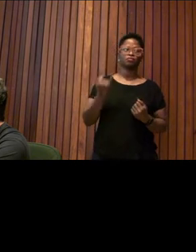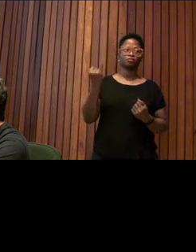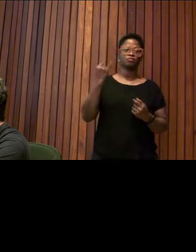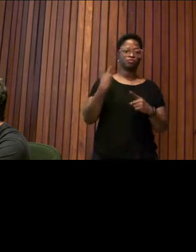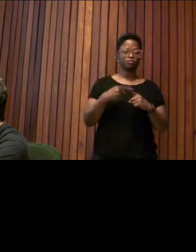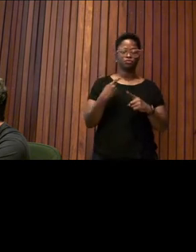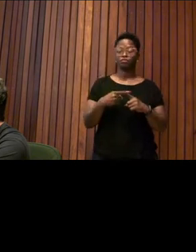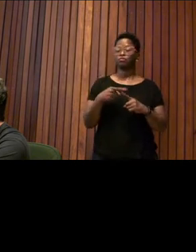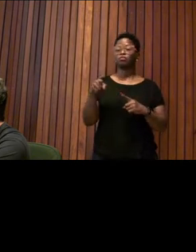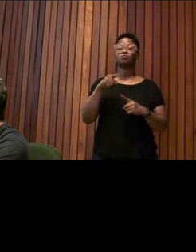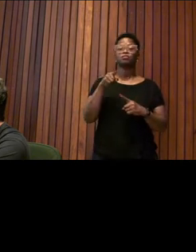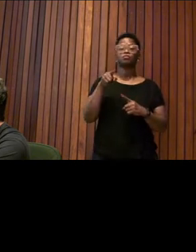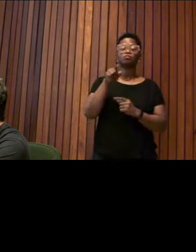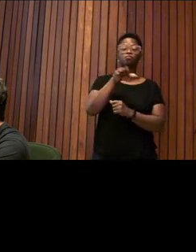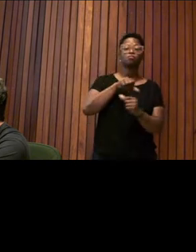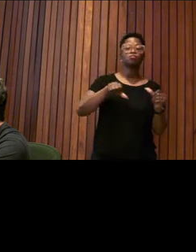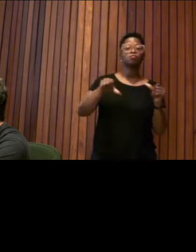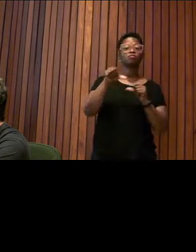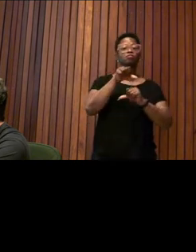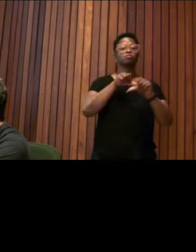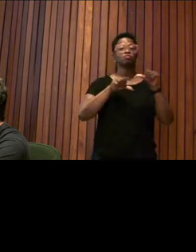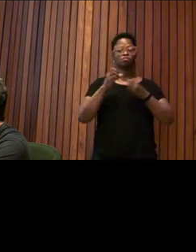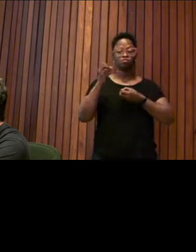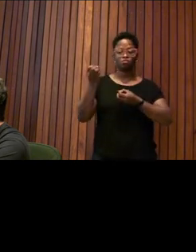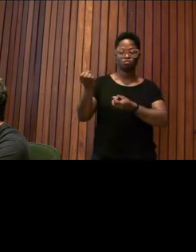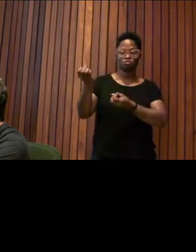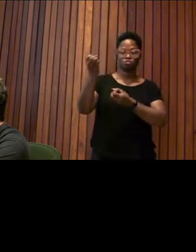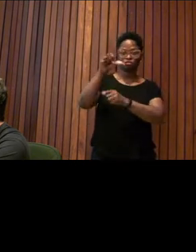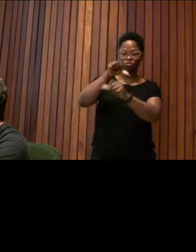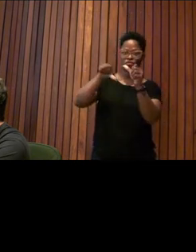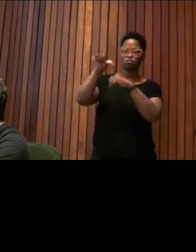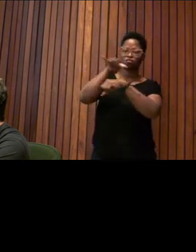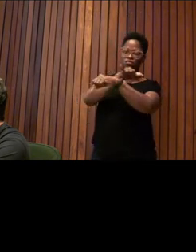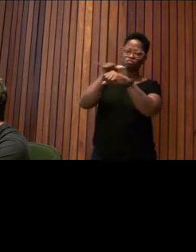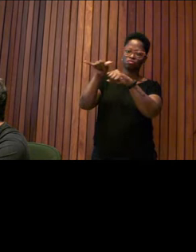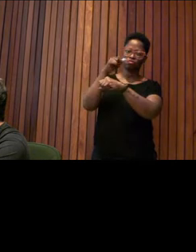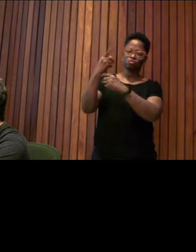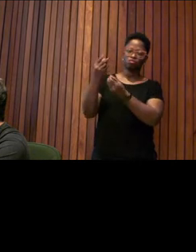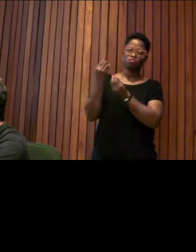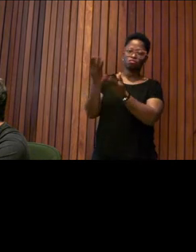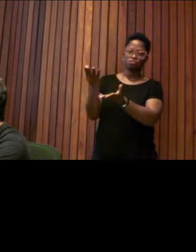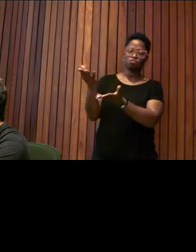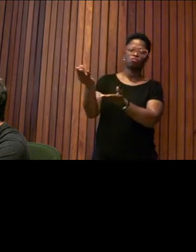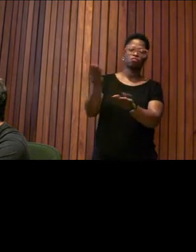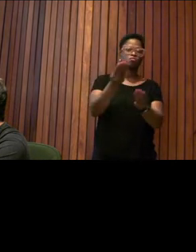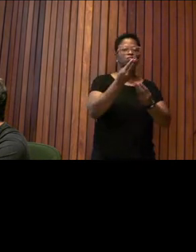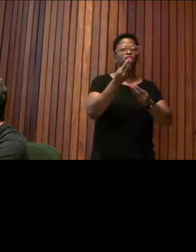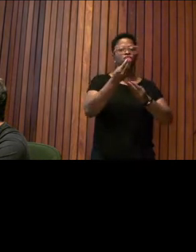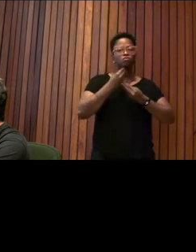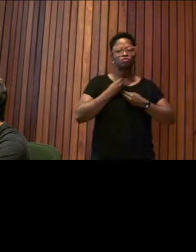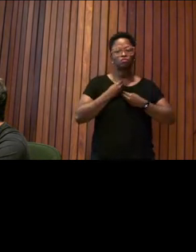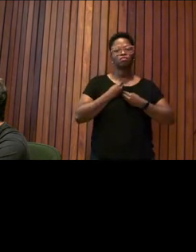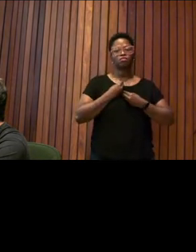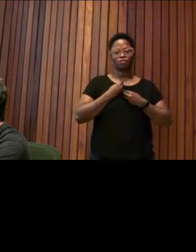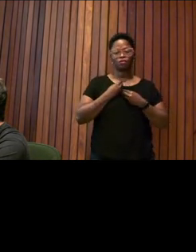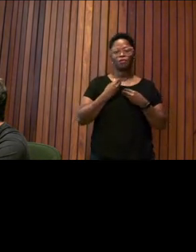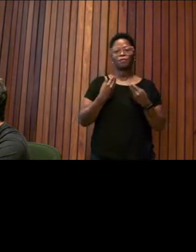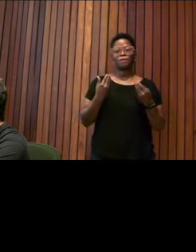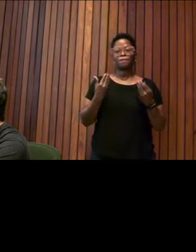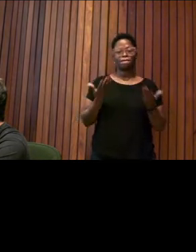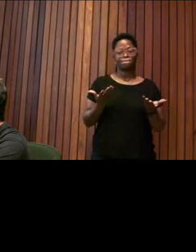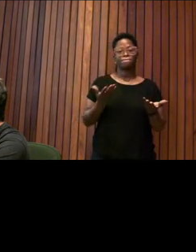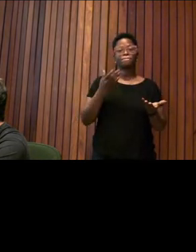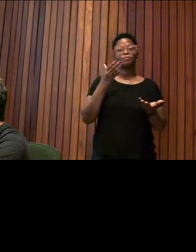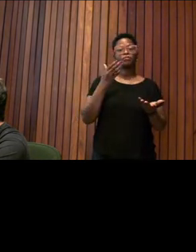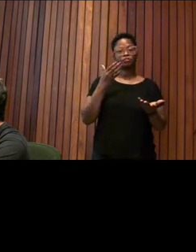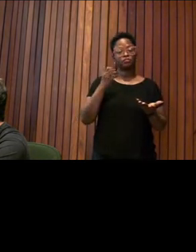que remonta a um conhecimento que foi passado para ele, que alguém passou para ele, né? Então, remonta uma linhagem, né? Então, de